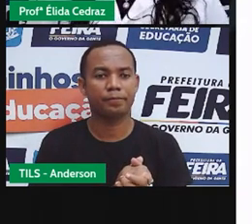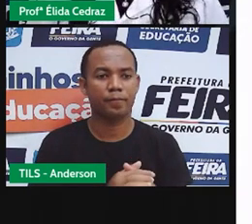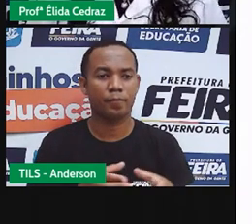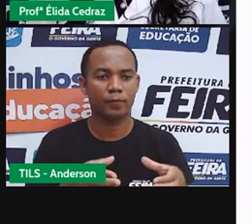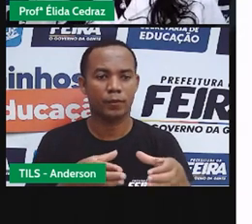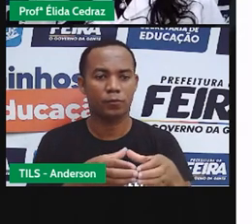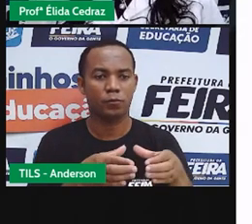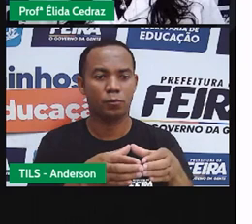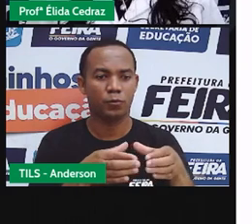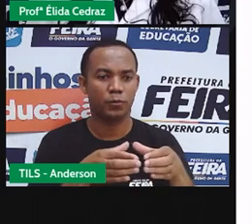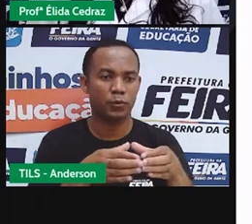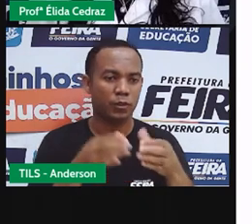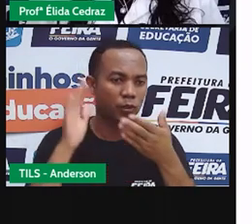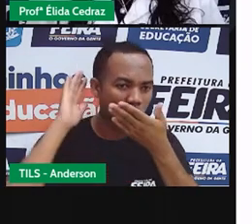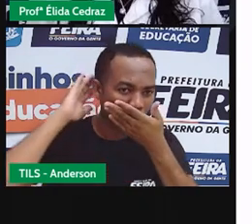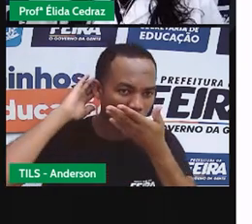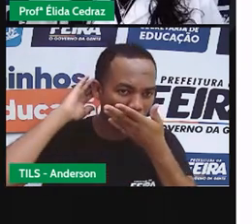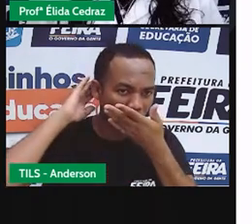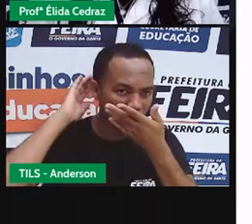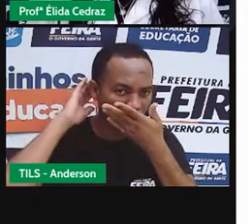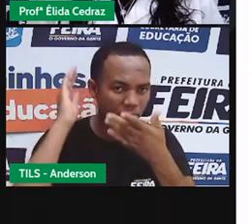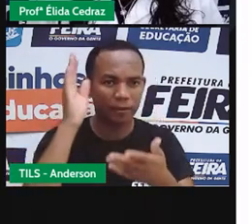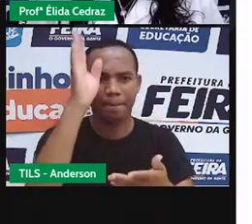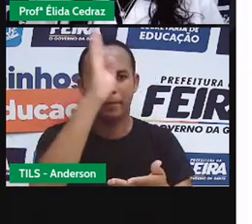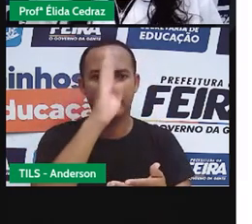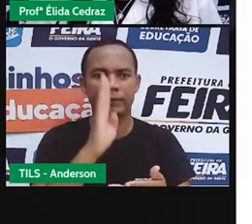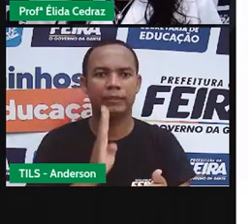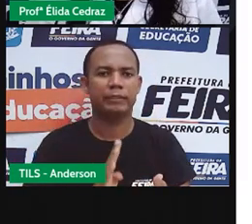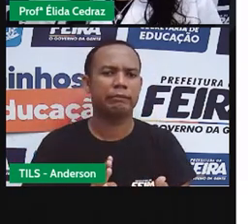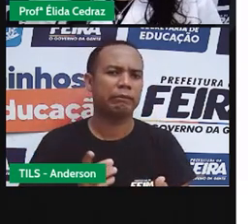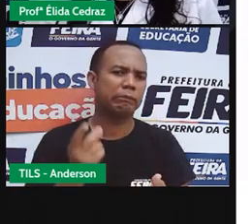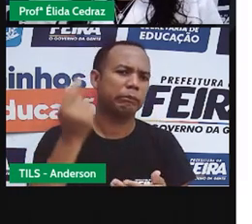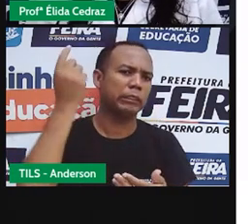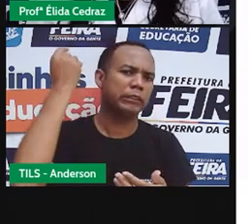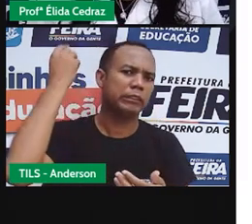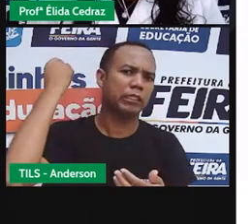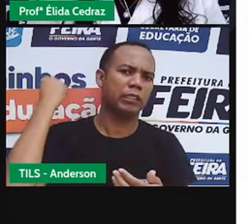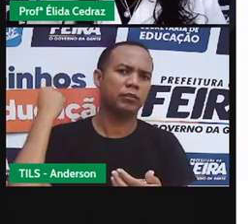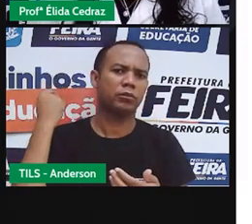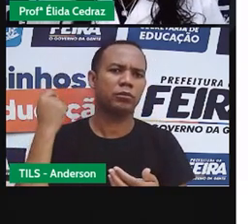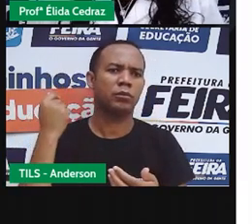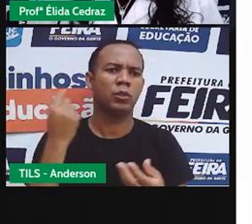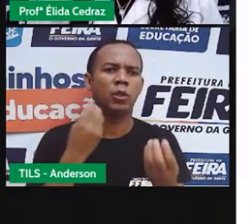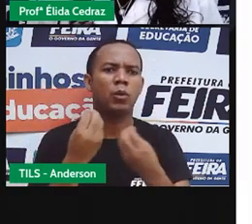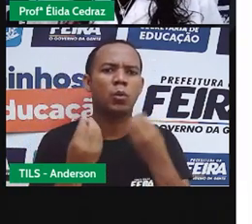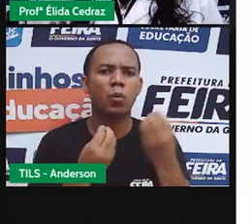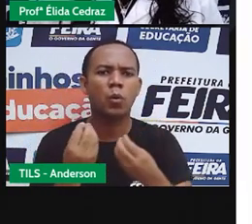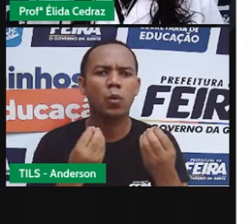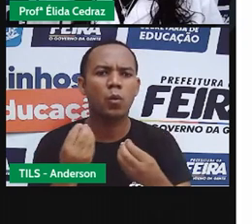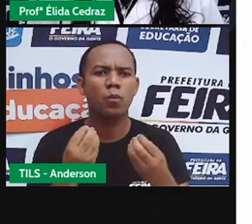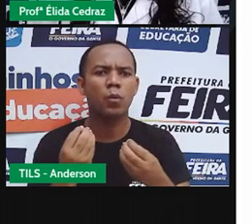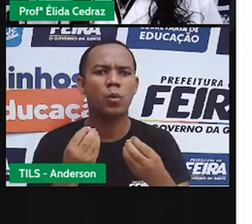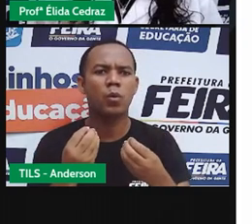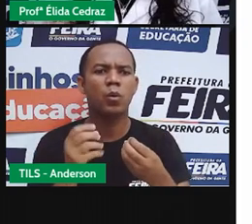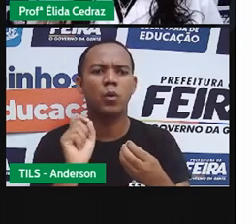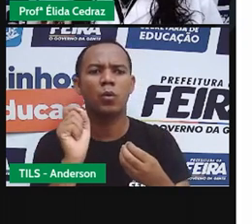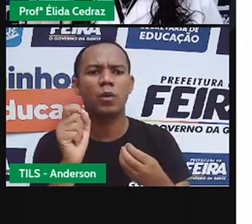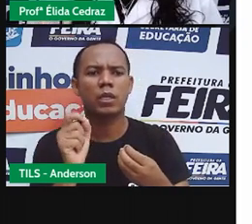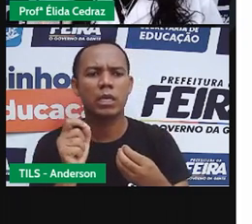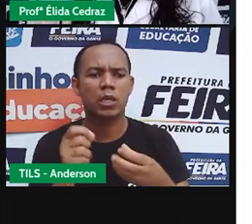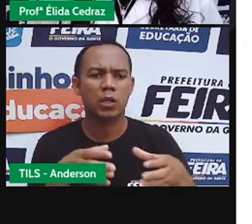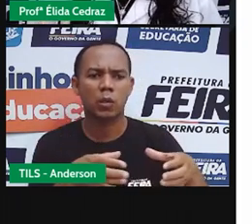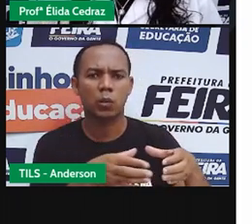Os indígenas brasileiros, na época colonial, foram classificados de acordo com a língua que